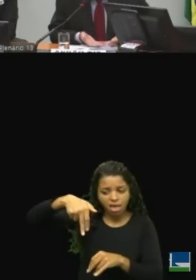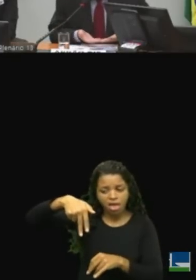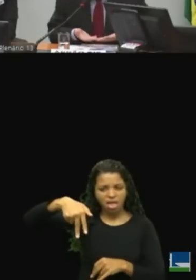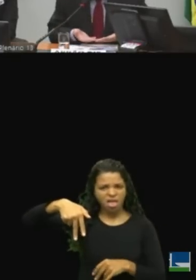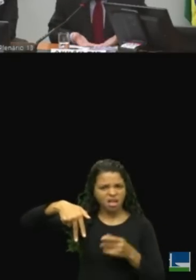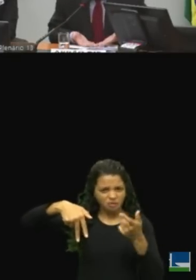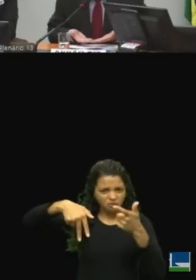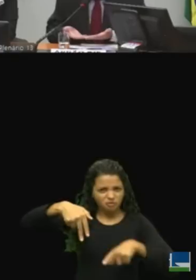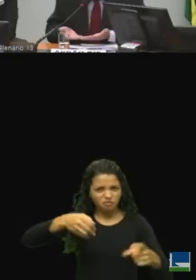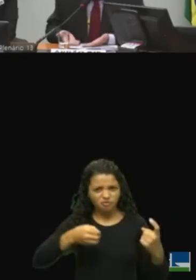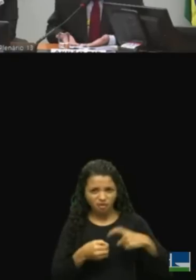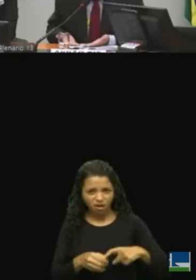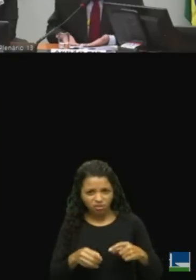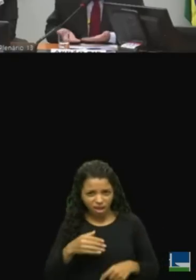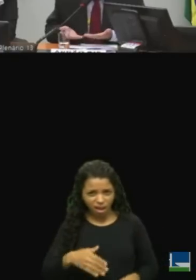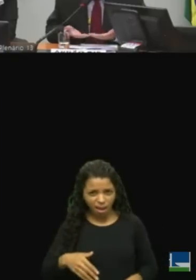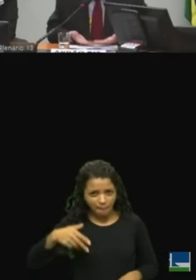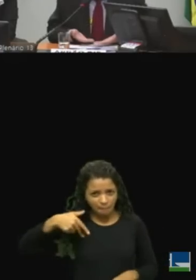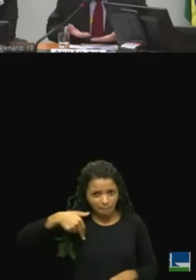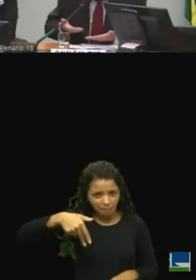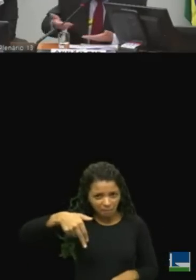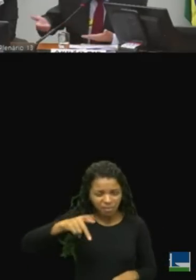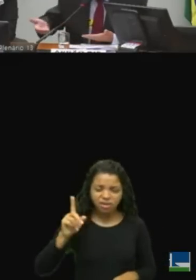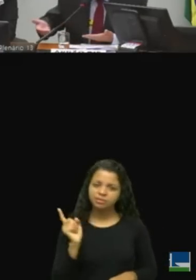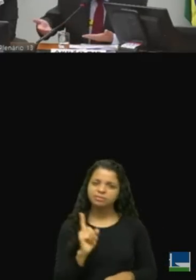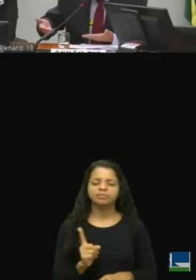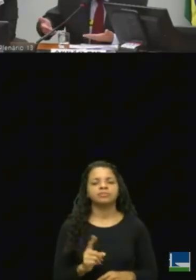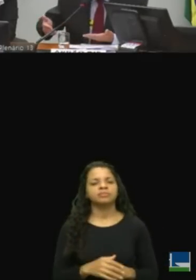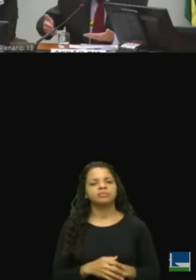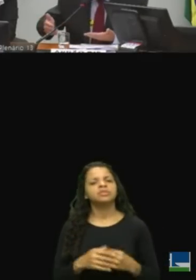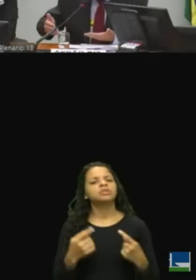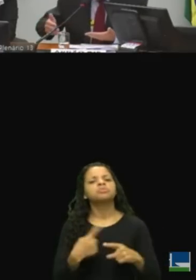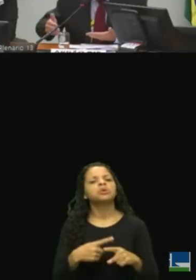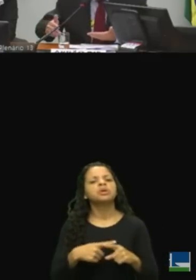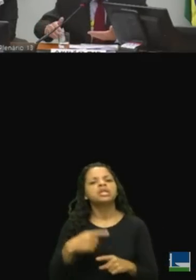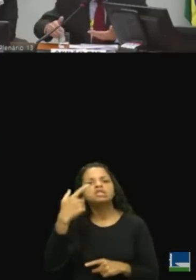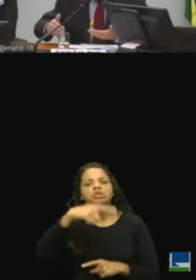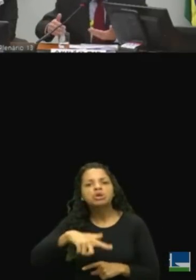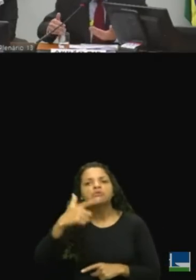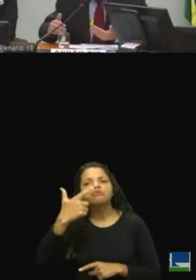laudos para deficiências permanentes são de uma maneira